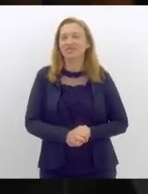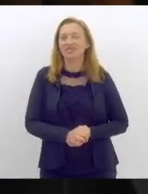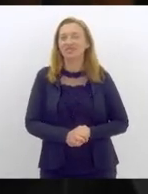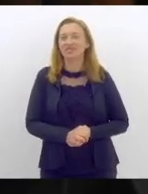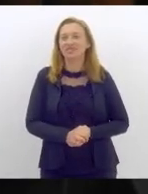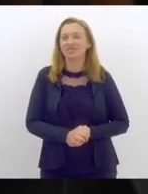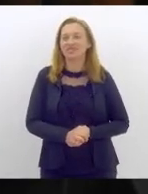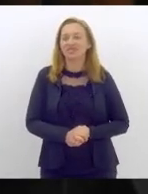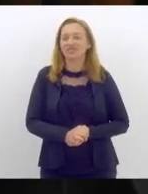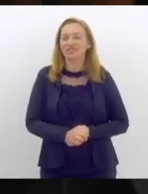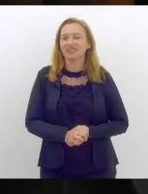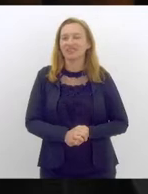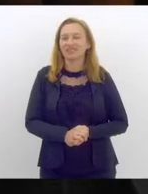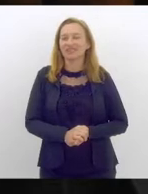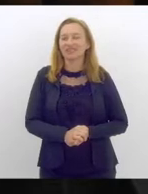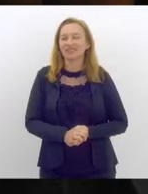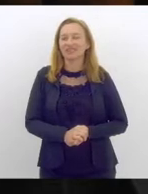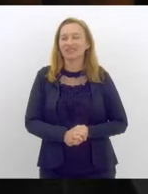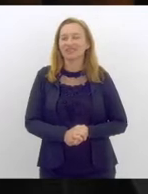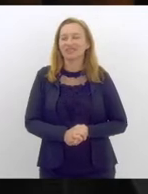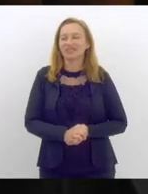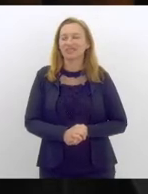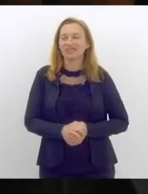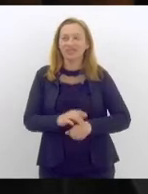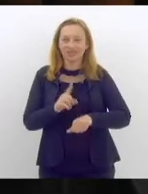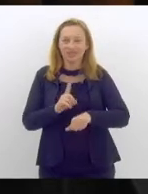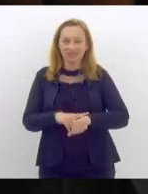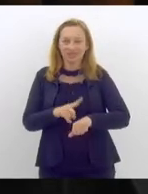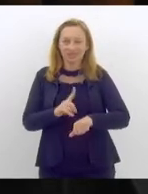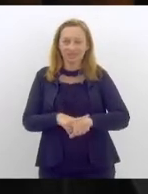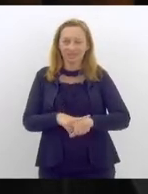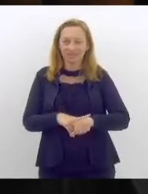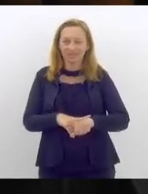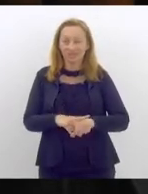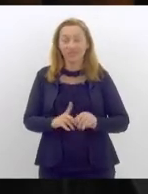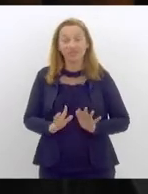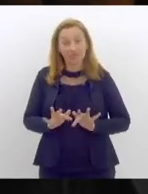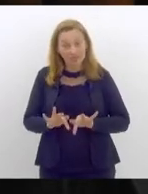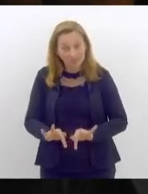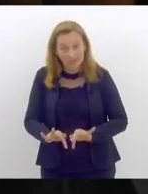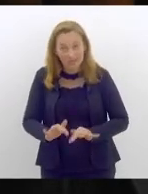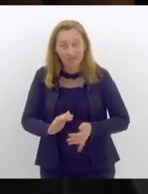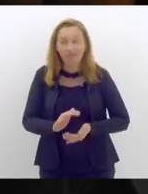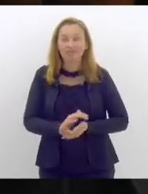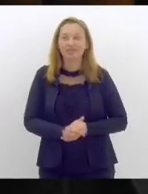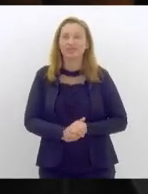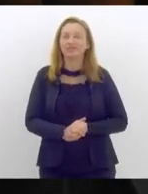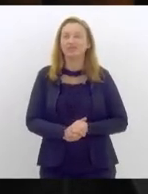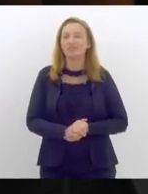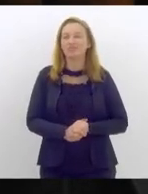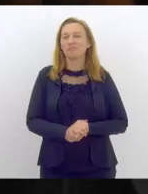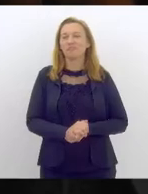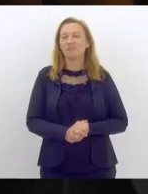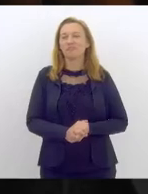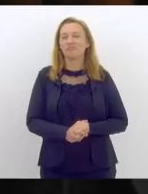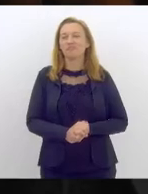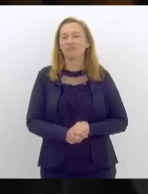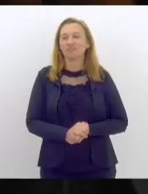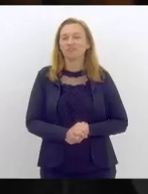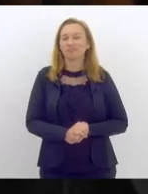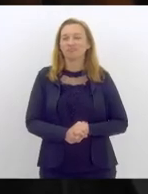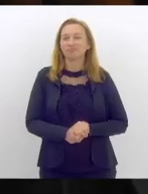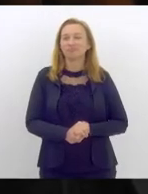diante desse tempo que vai se esvaindo acirra-se as